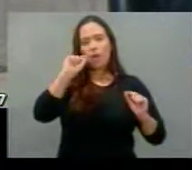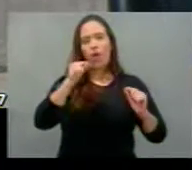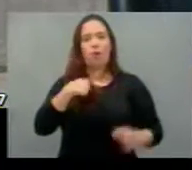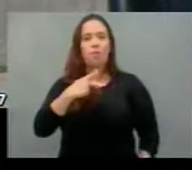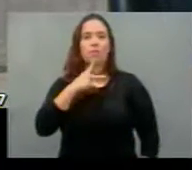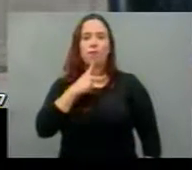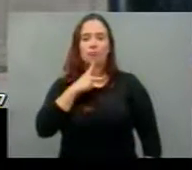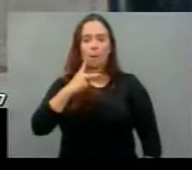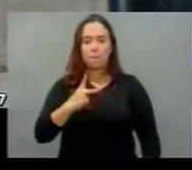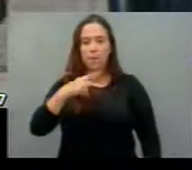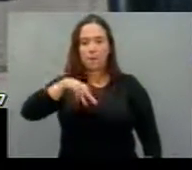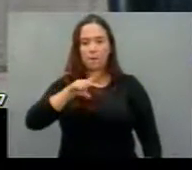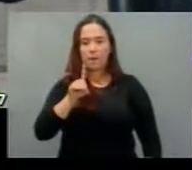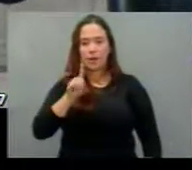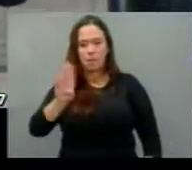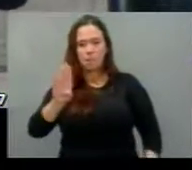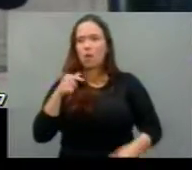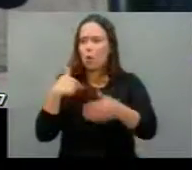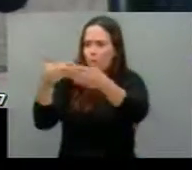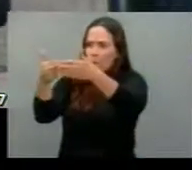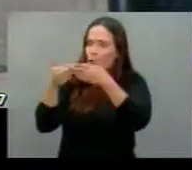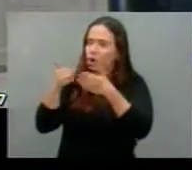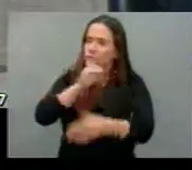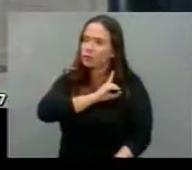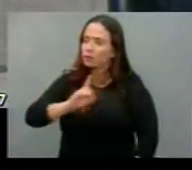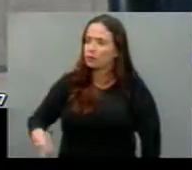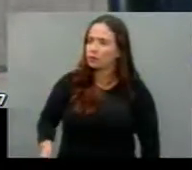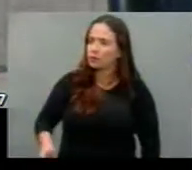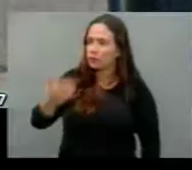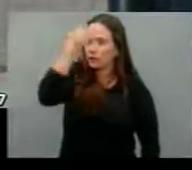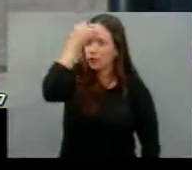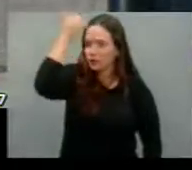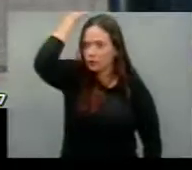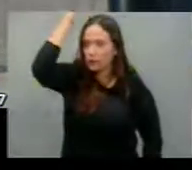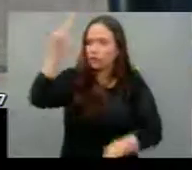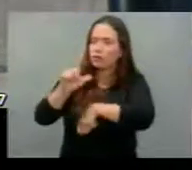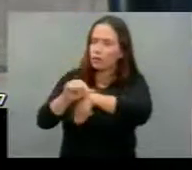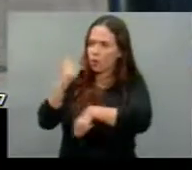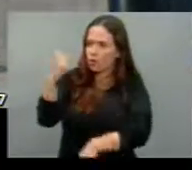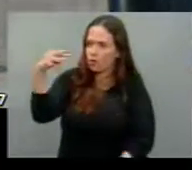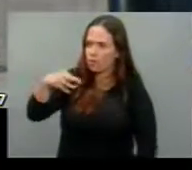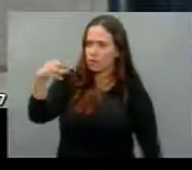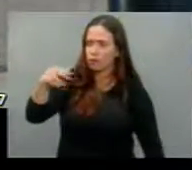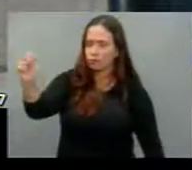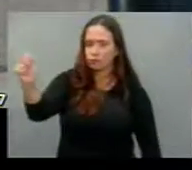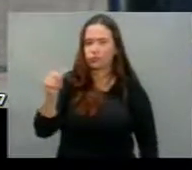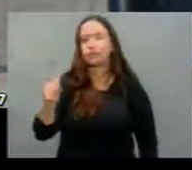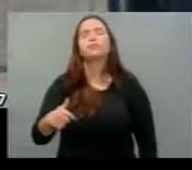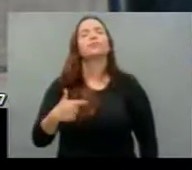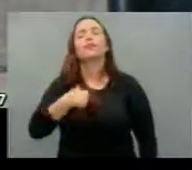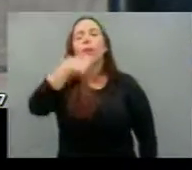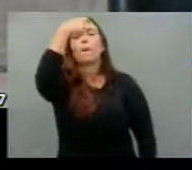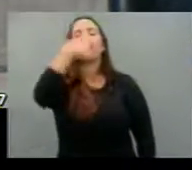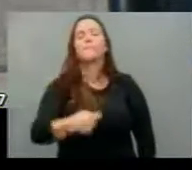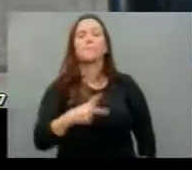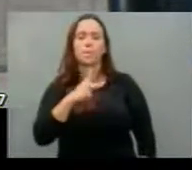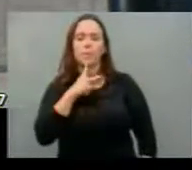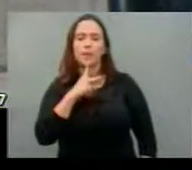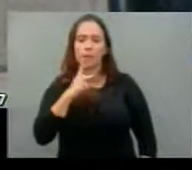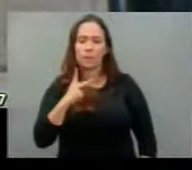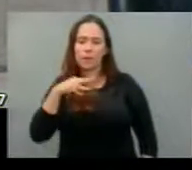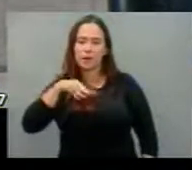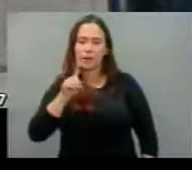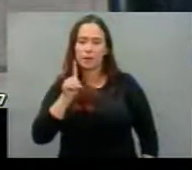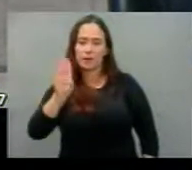do PMDB, eu peço só mais um minuto, deputada doutora Silvana, como membro do partido do PMDB, principalmente